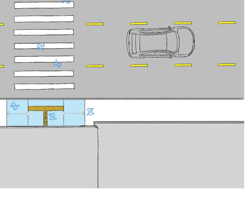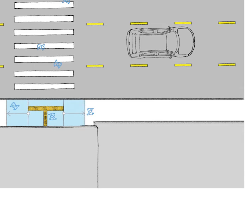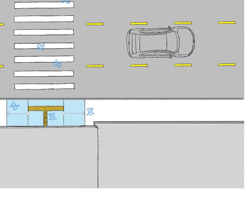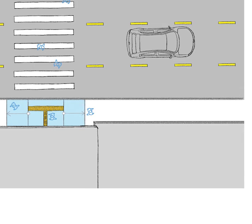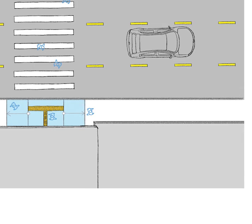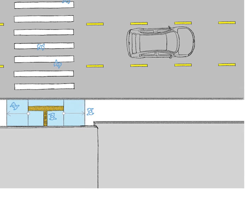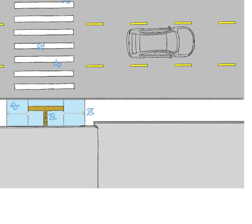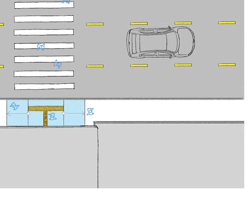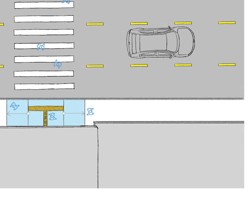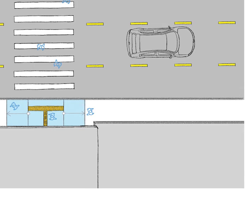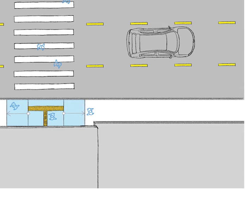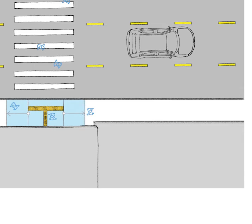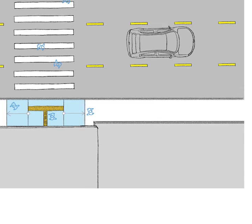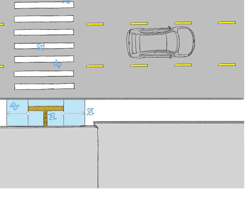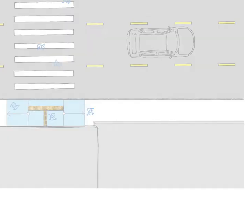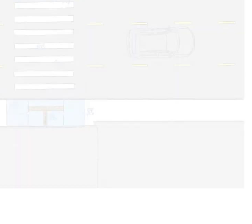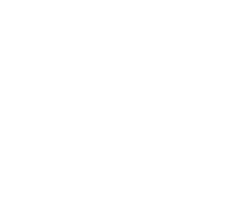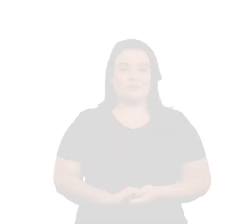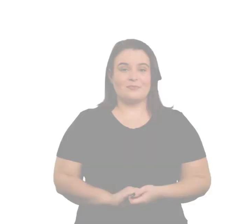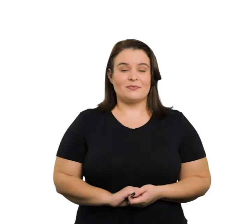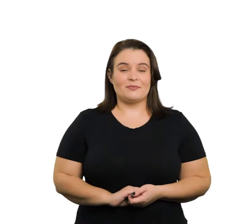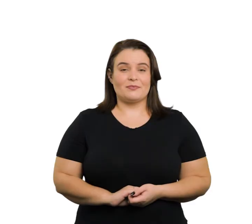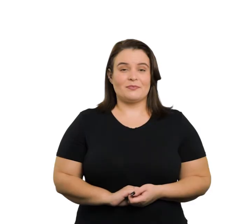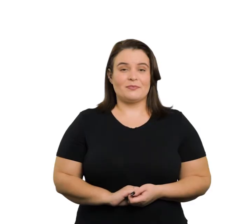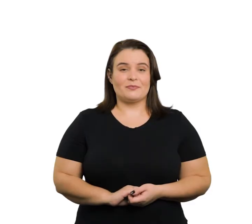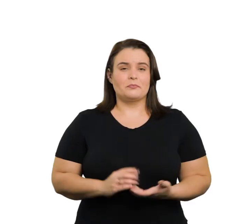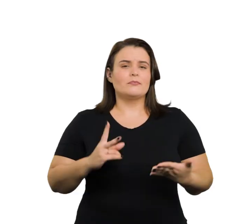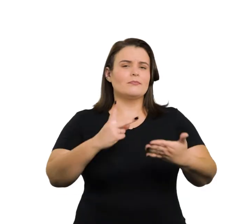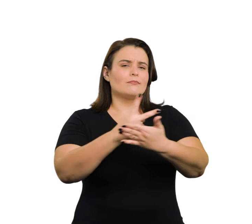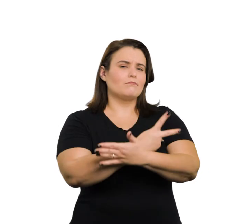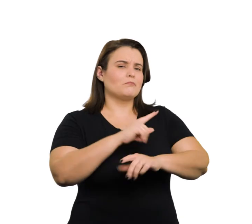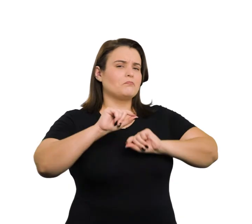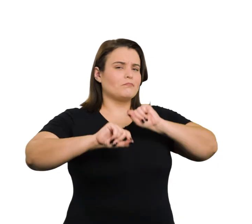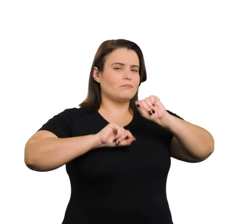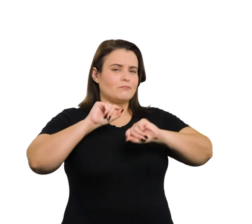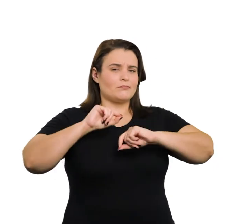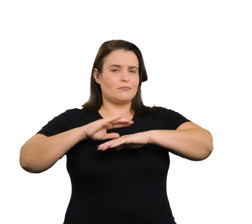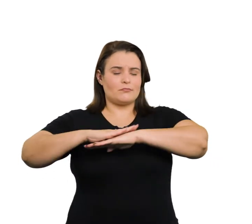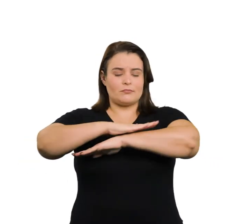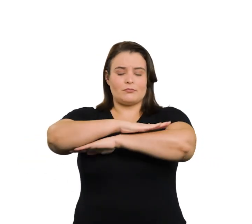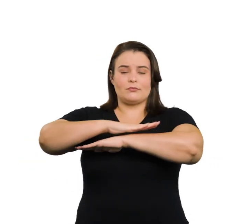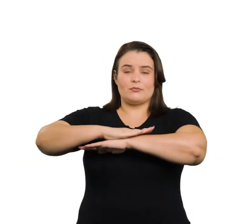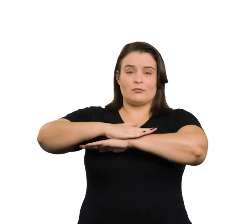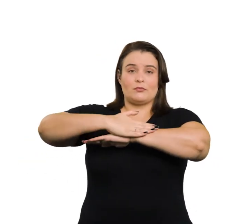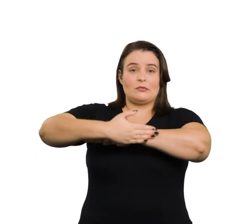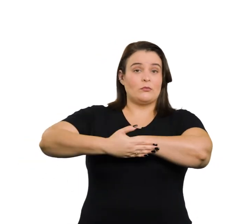à travessia em meio de quadra. O que acontece quando um